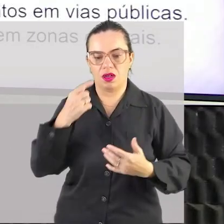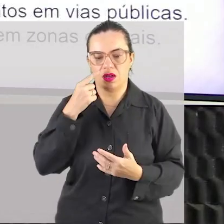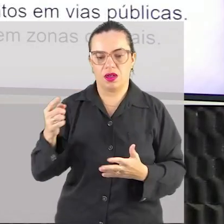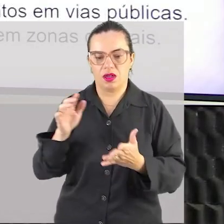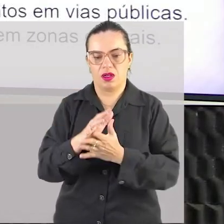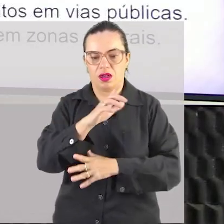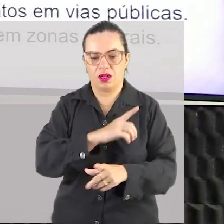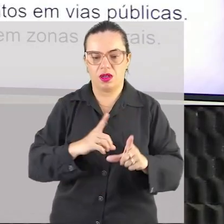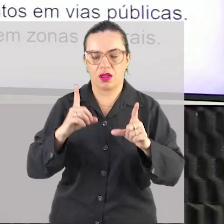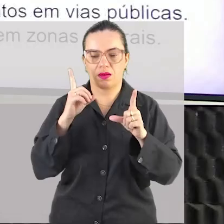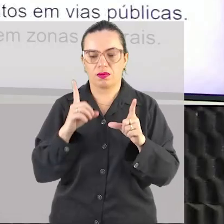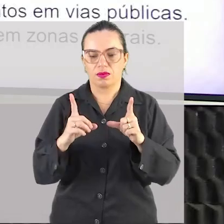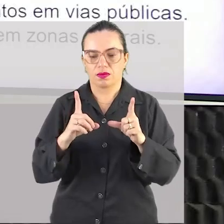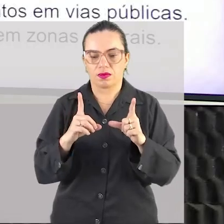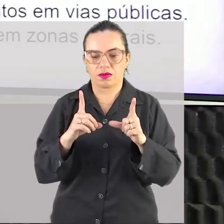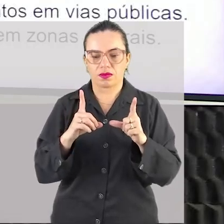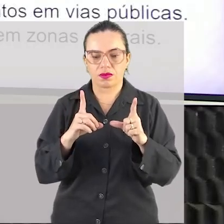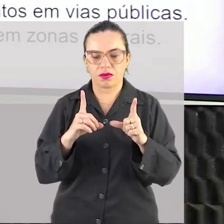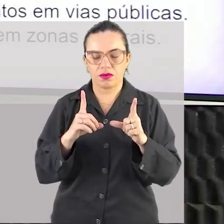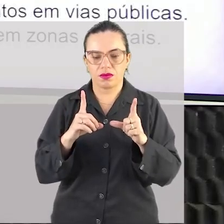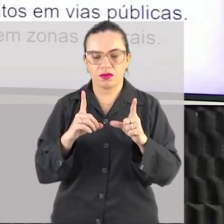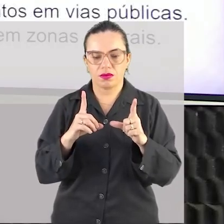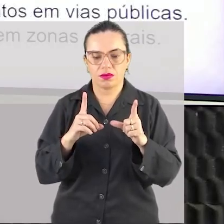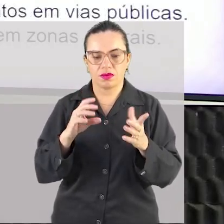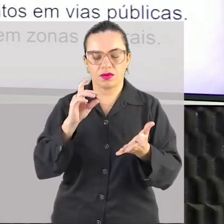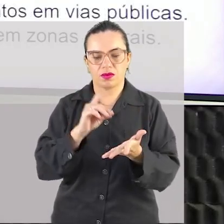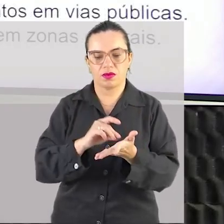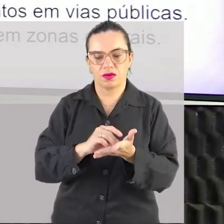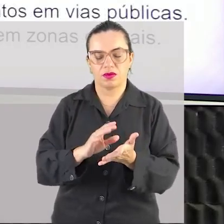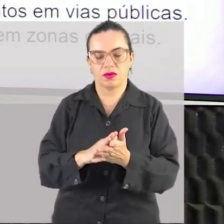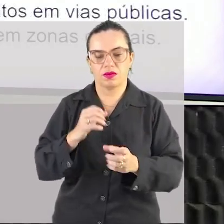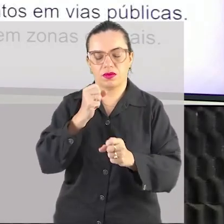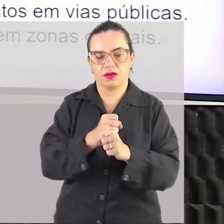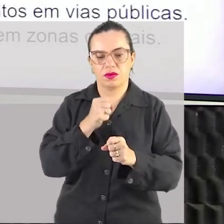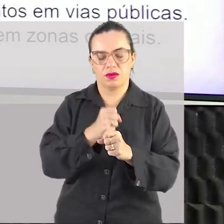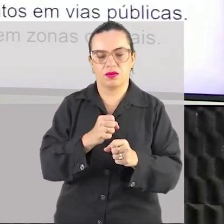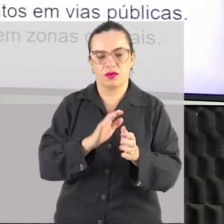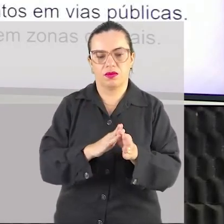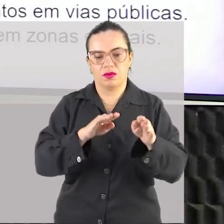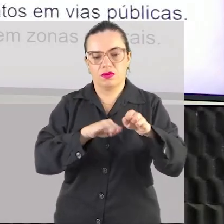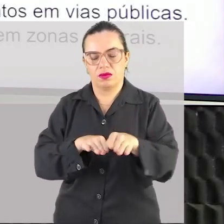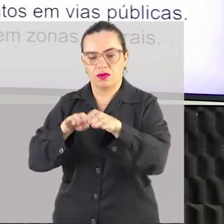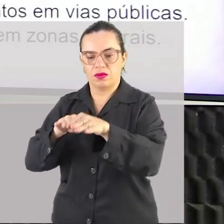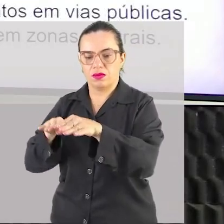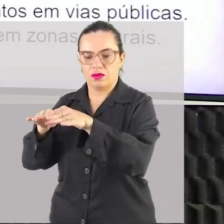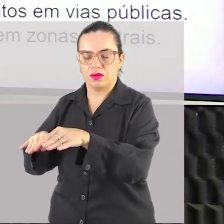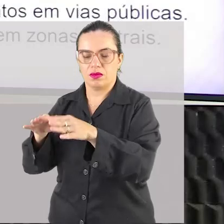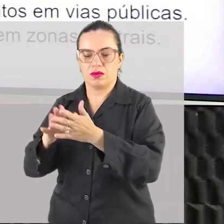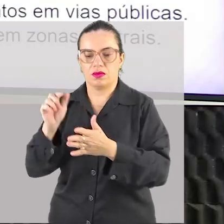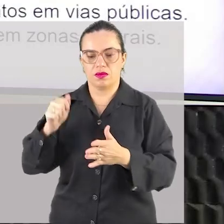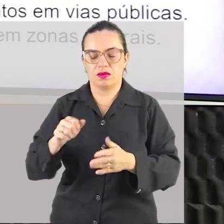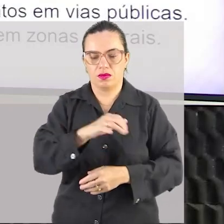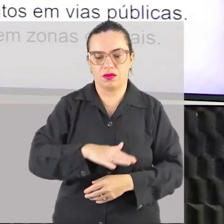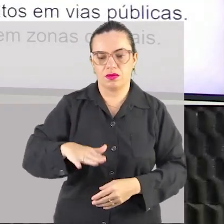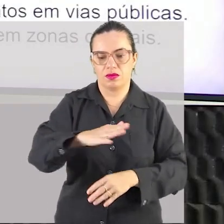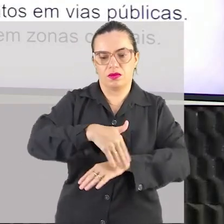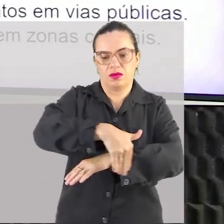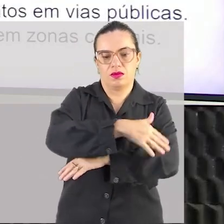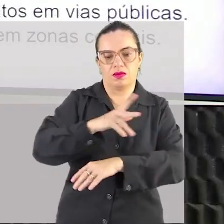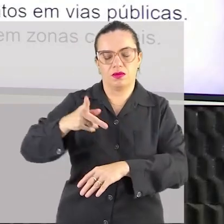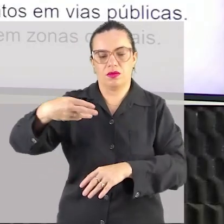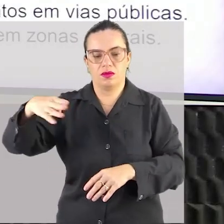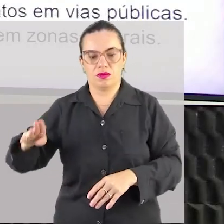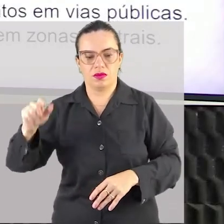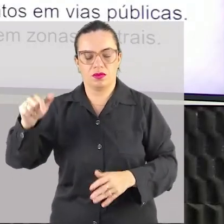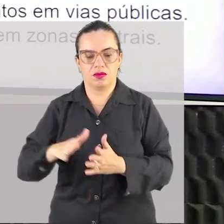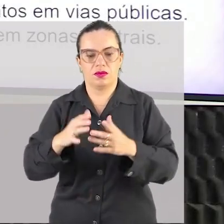construção de estacionamentos em vias públicas na verdade se você constrói estacionamentos em vias públicas você vai ocupar as áreas de maneira